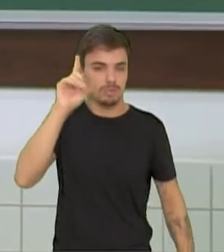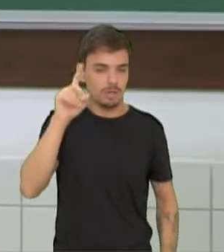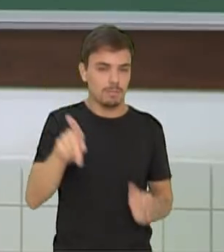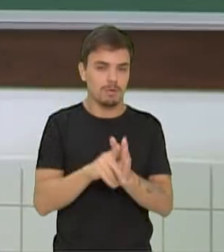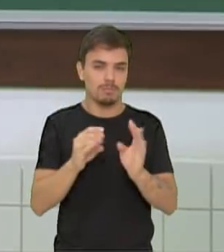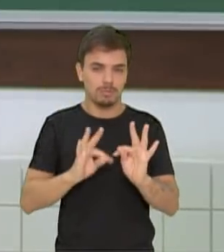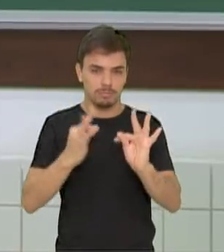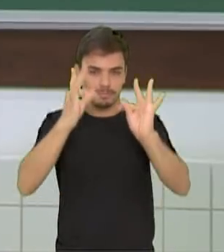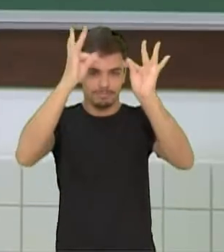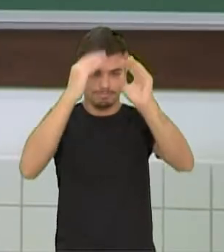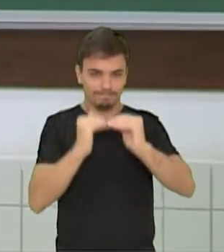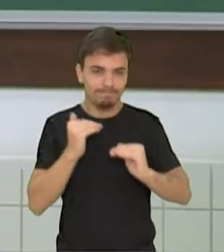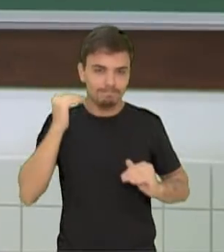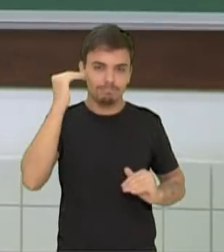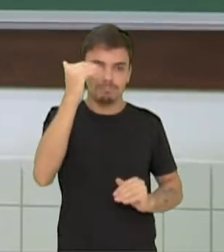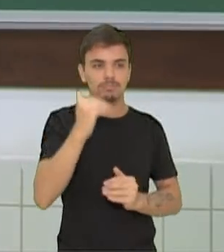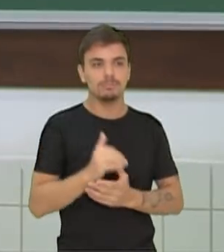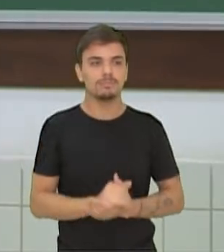avanços tecnológicos.